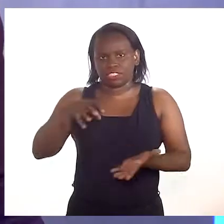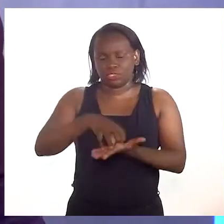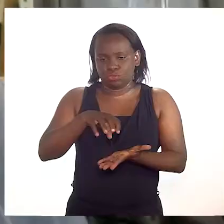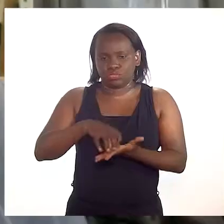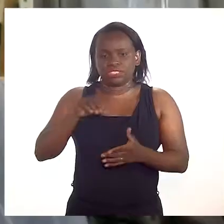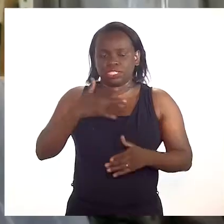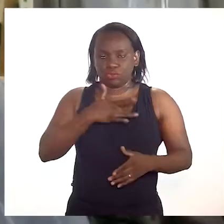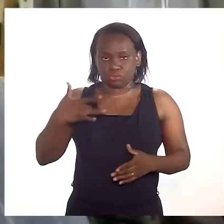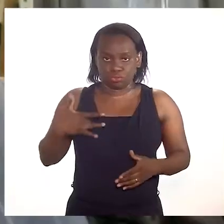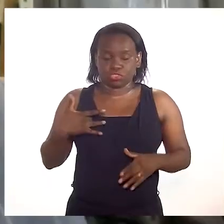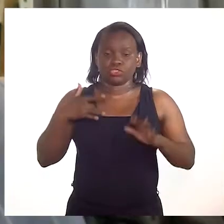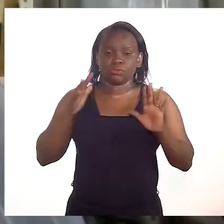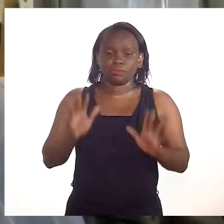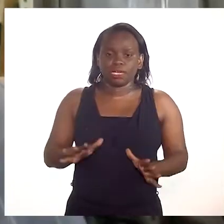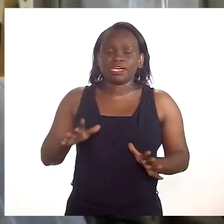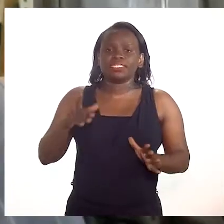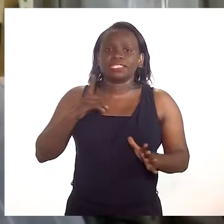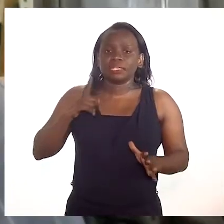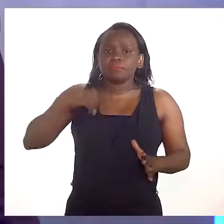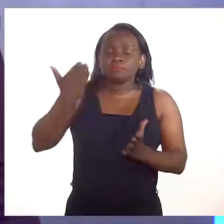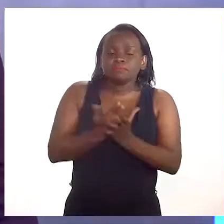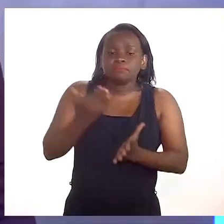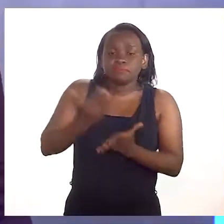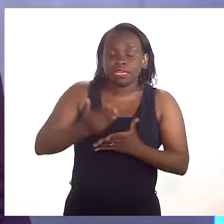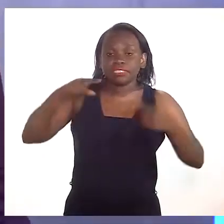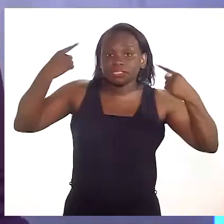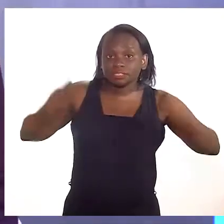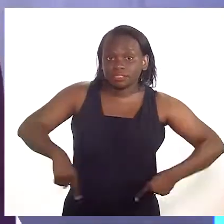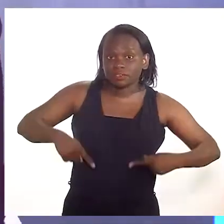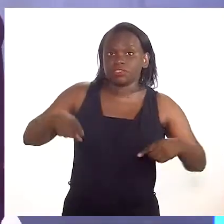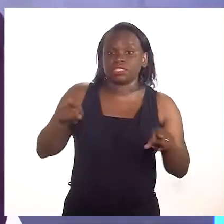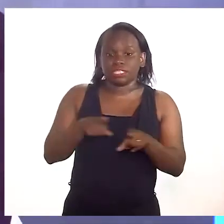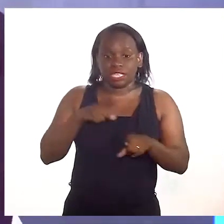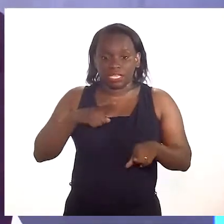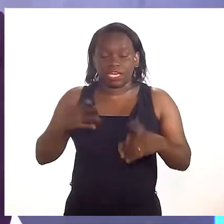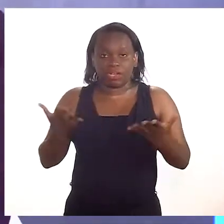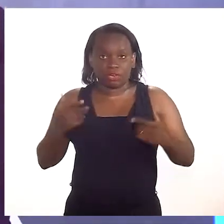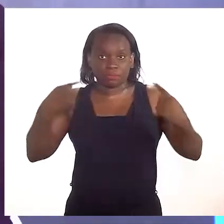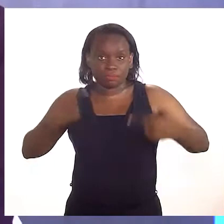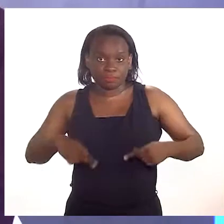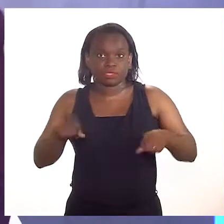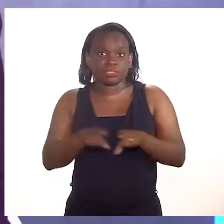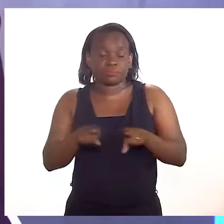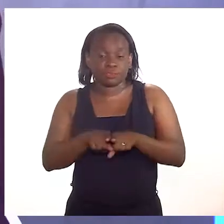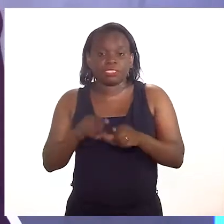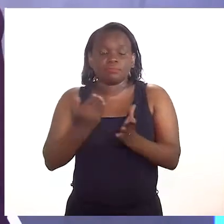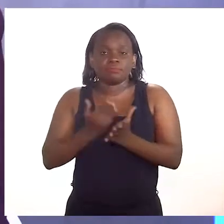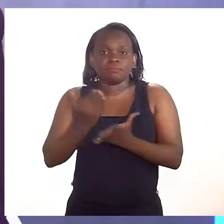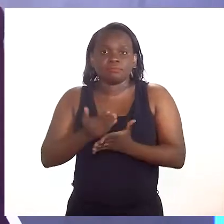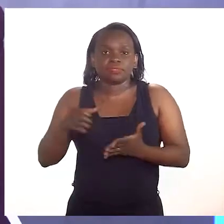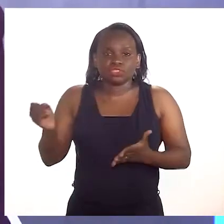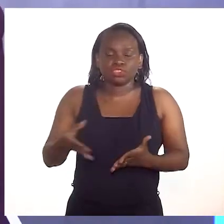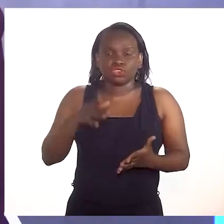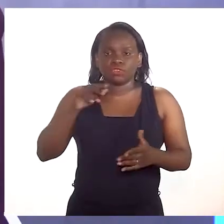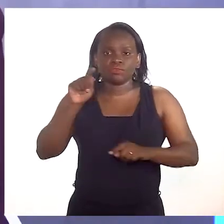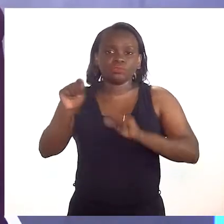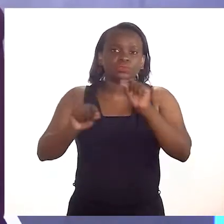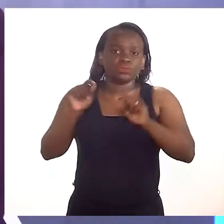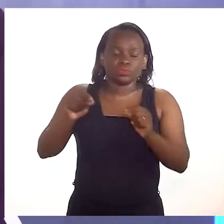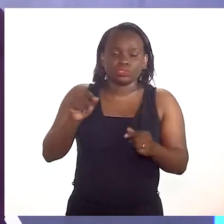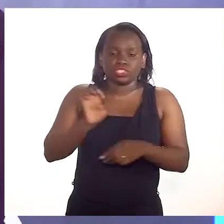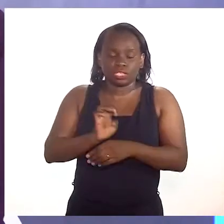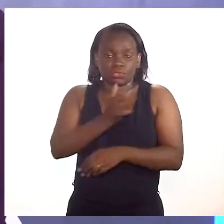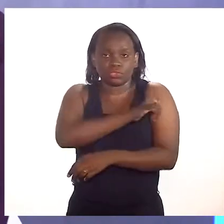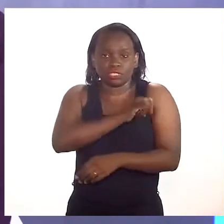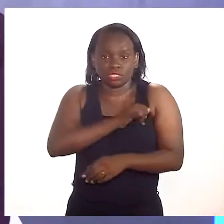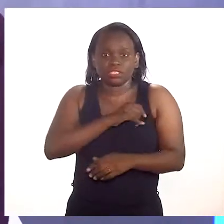da saúde, né? Mas o que ela trouxe de desafios e que estão sendo enfrentados aí, que abrem também novas perspectivas para o Estado do Rio